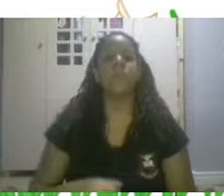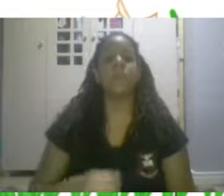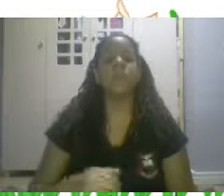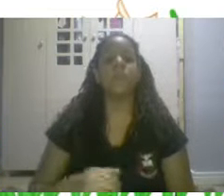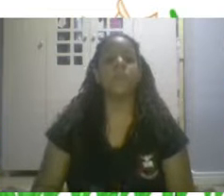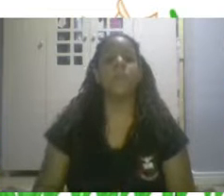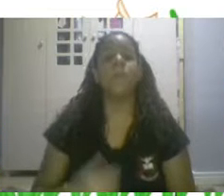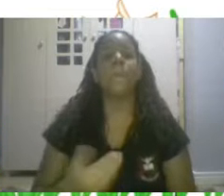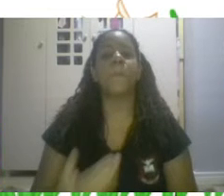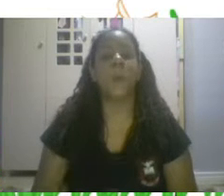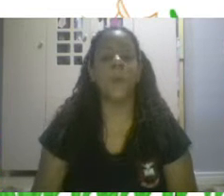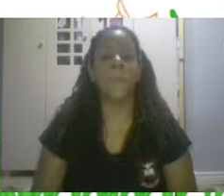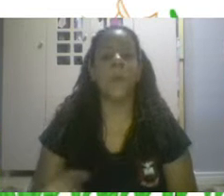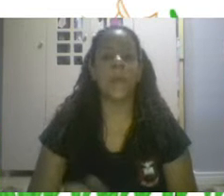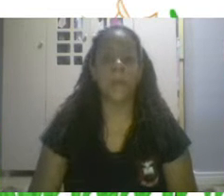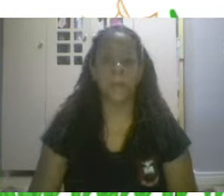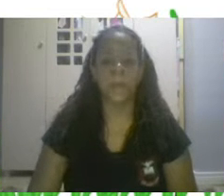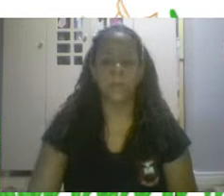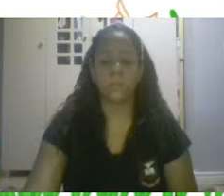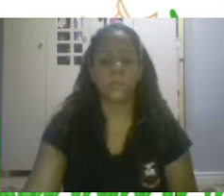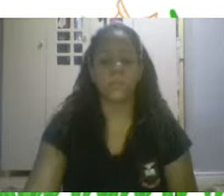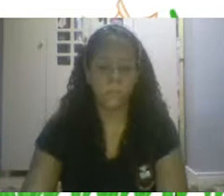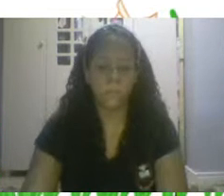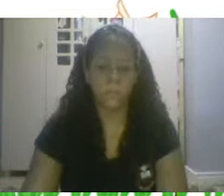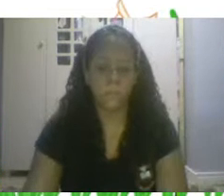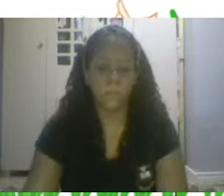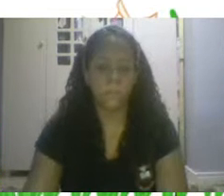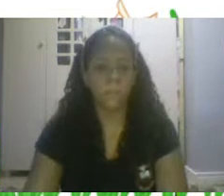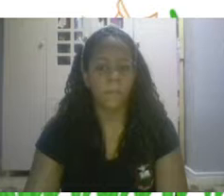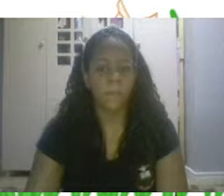que produzem o seu próprio alimento.